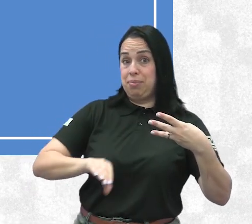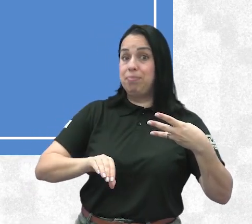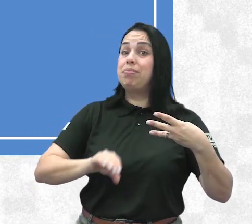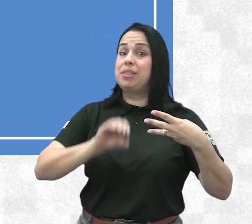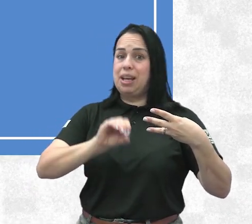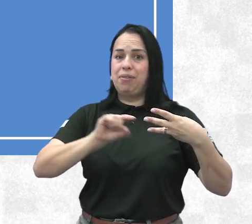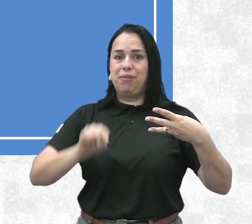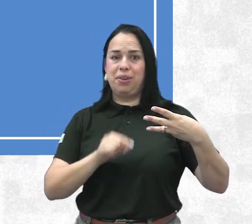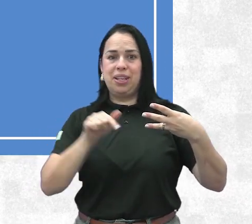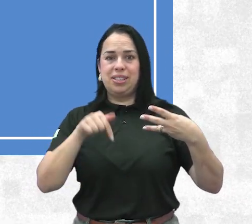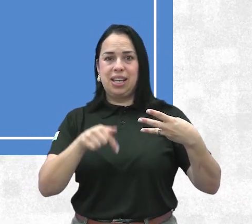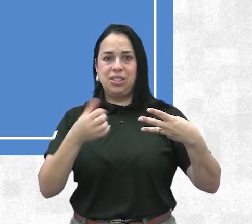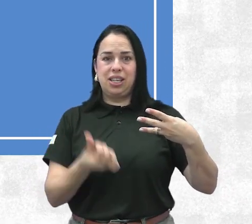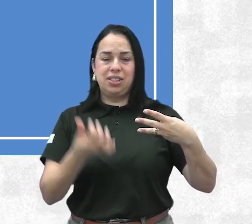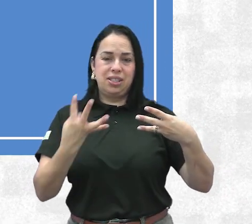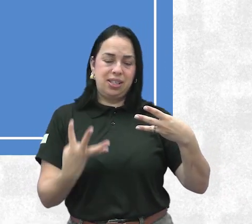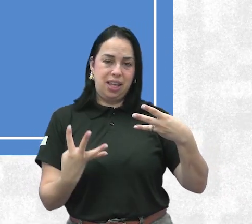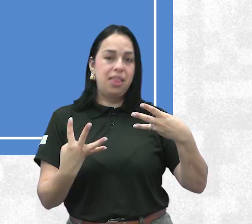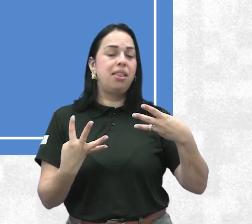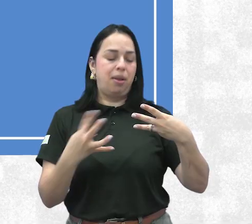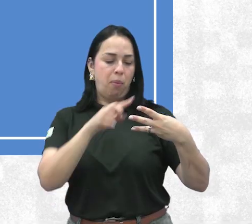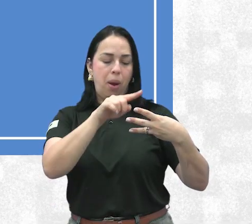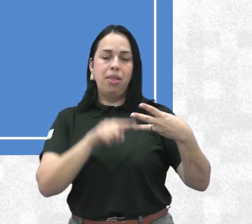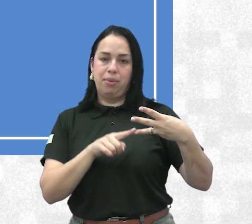0,855 e a educação